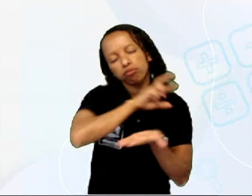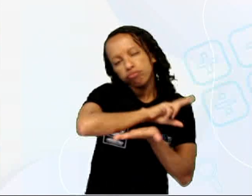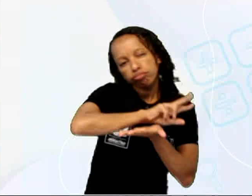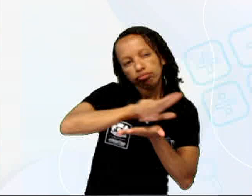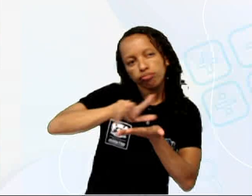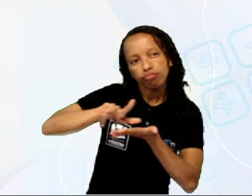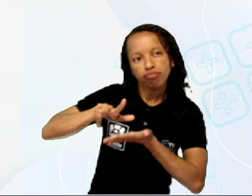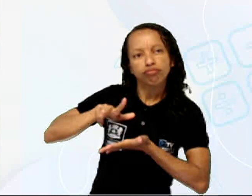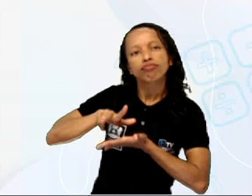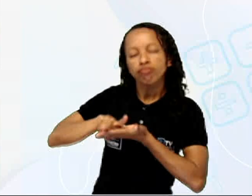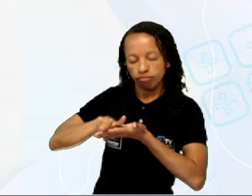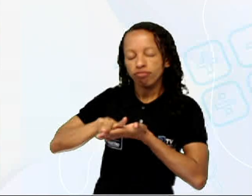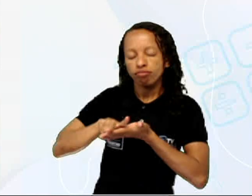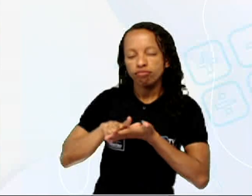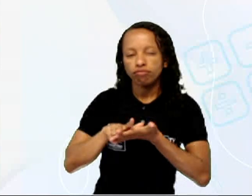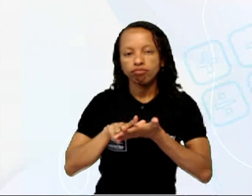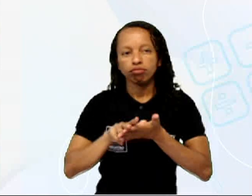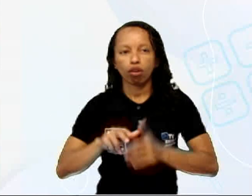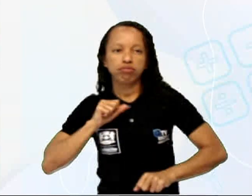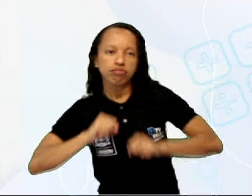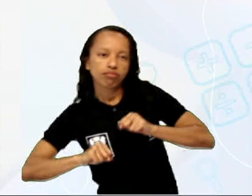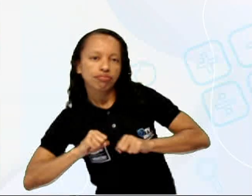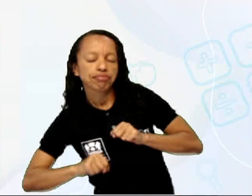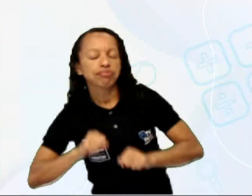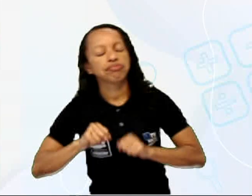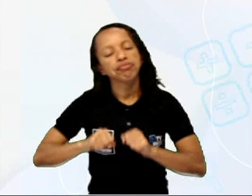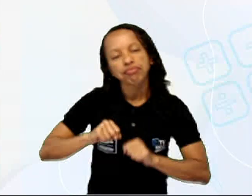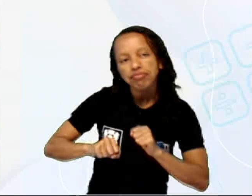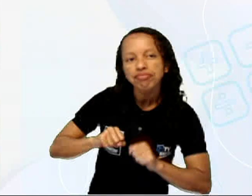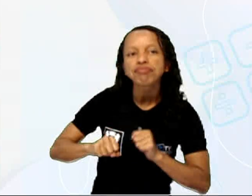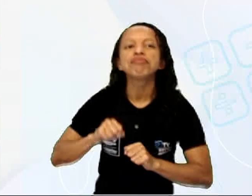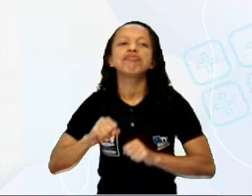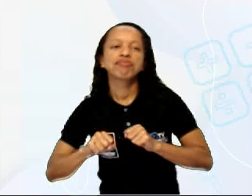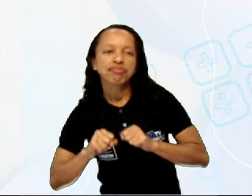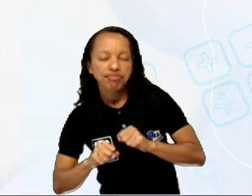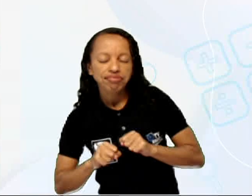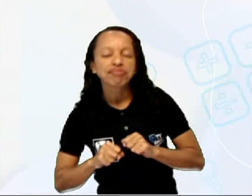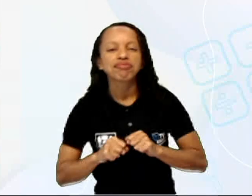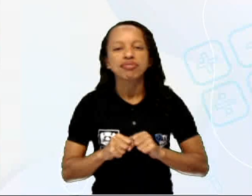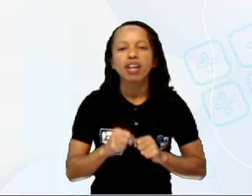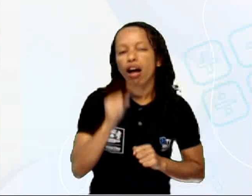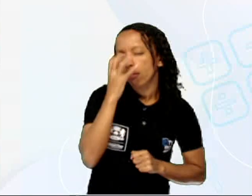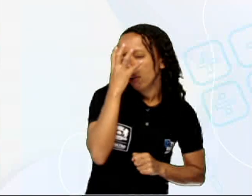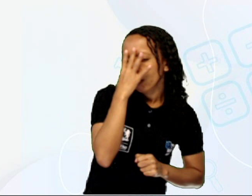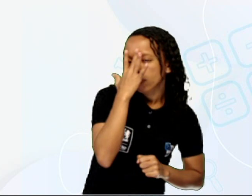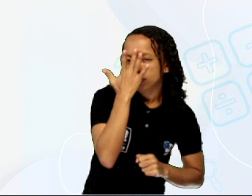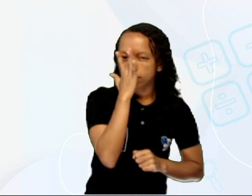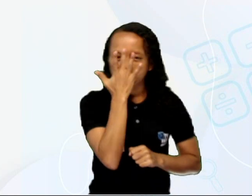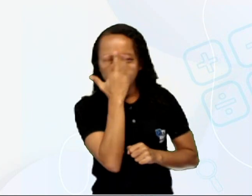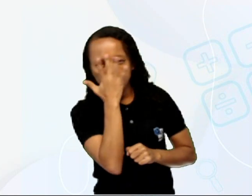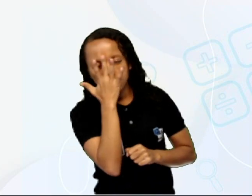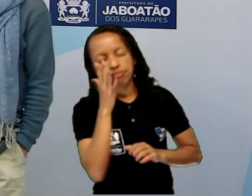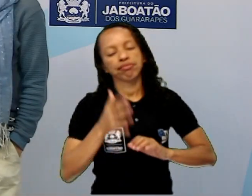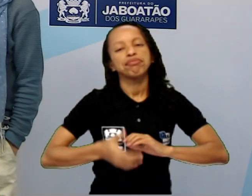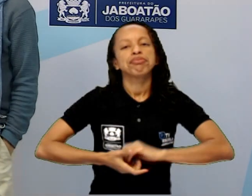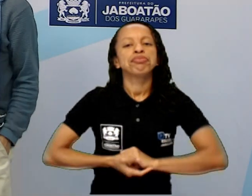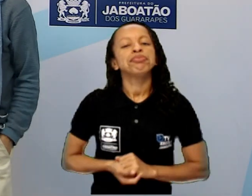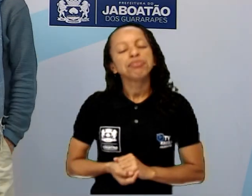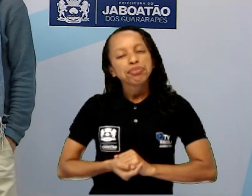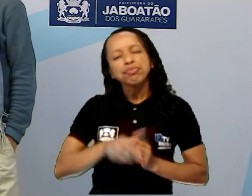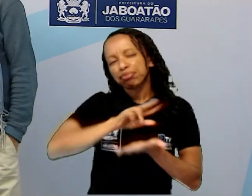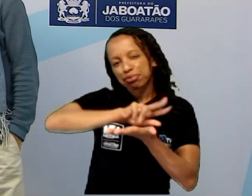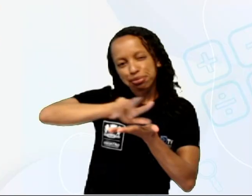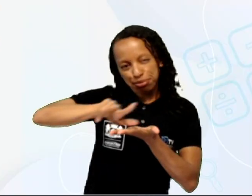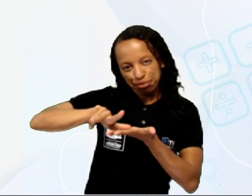maracatu rural e o caboclinho aqui, Sete Flechas, lá de Água Fria, no bairro do Recife. Bom,